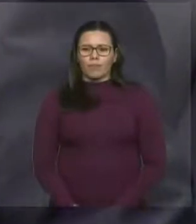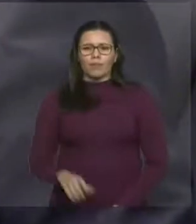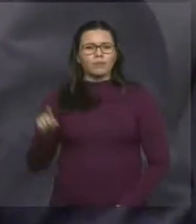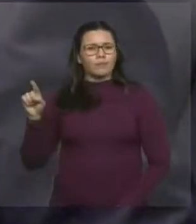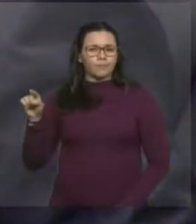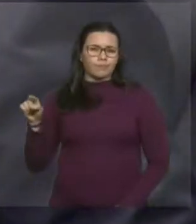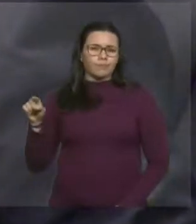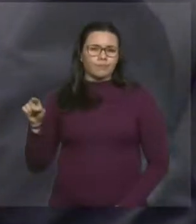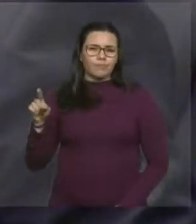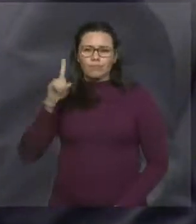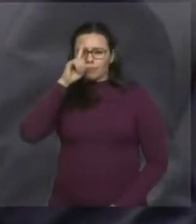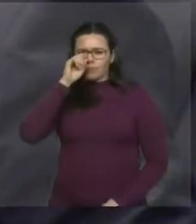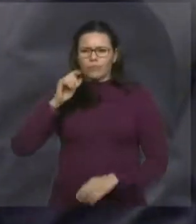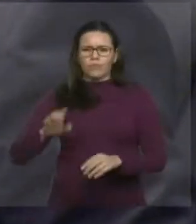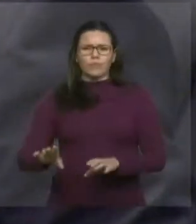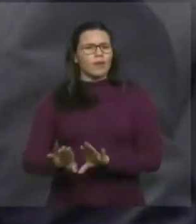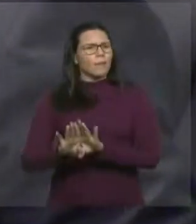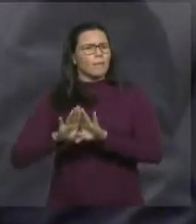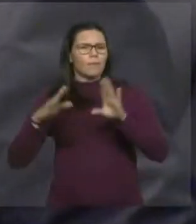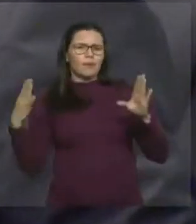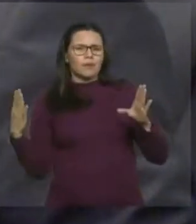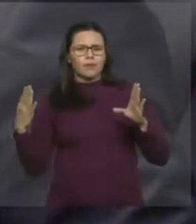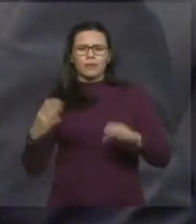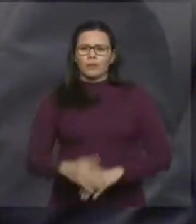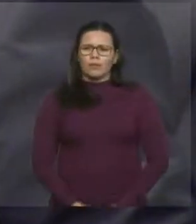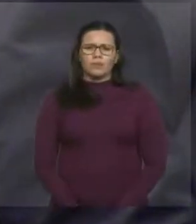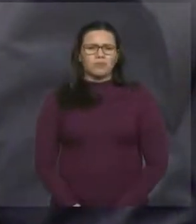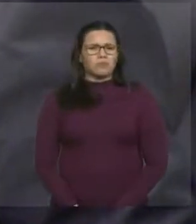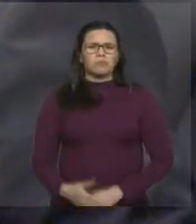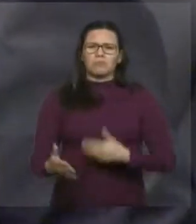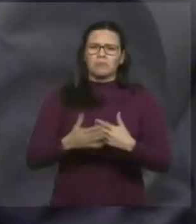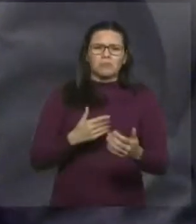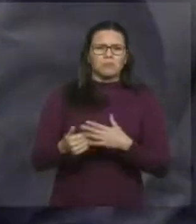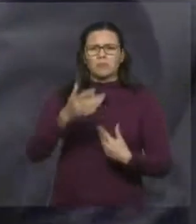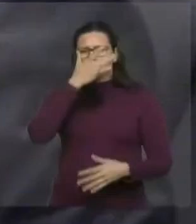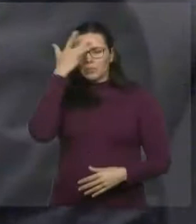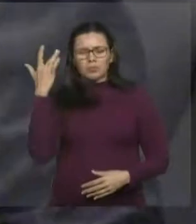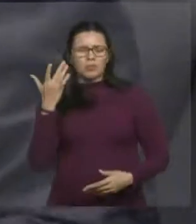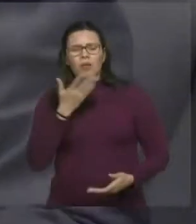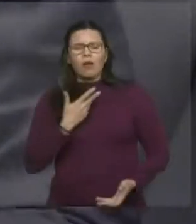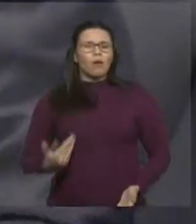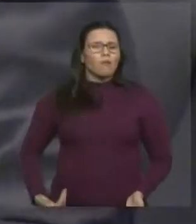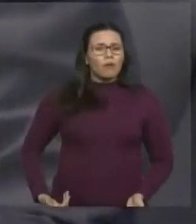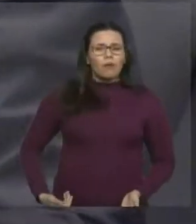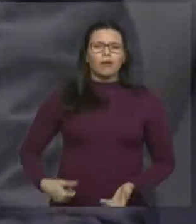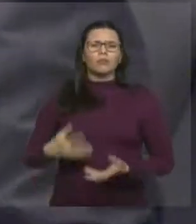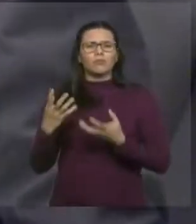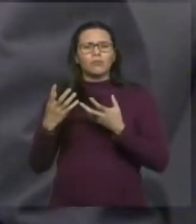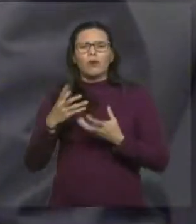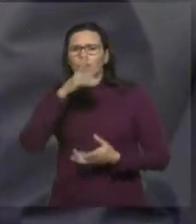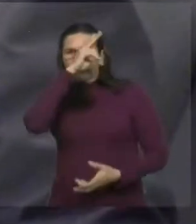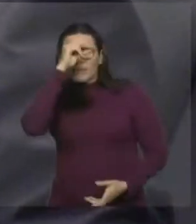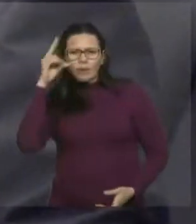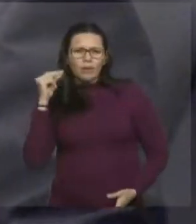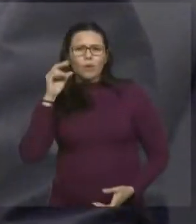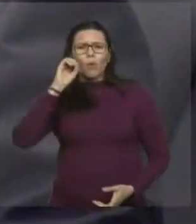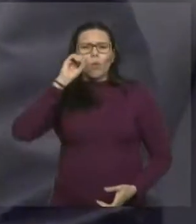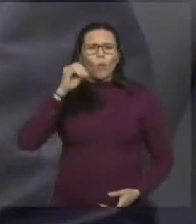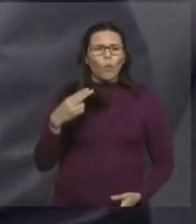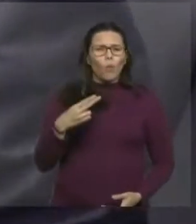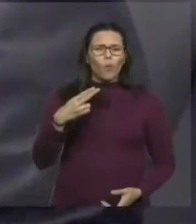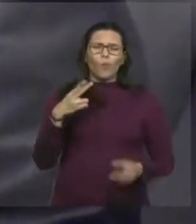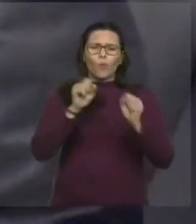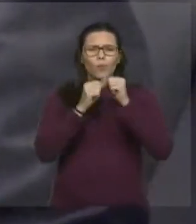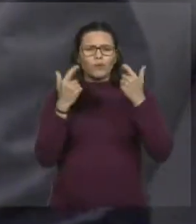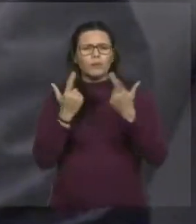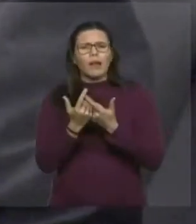a colocar qualquer inspeção lá dentro, seja do Estado, do município ou da Assembleia. Até foi proposto